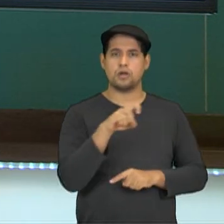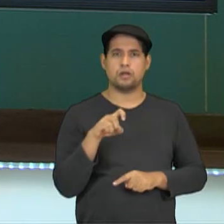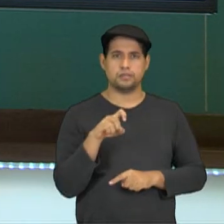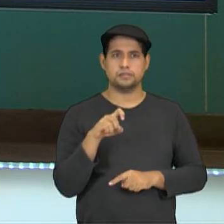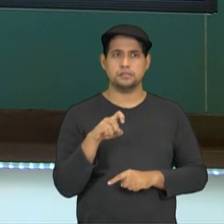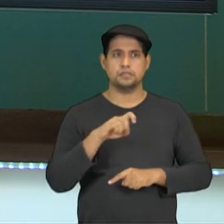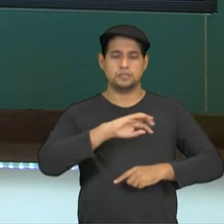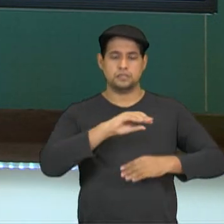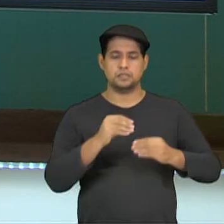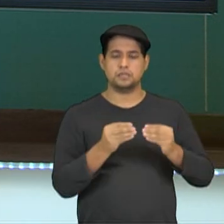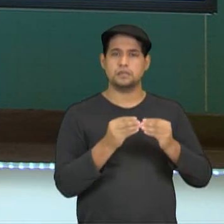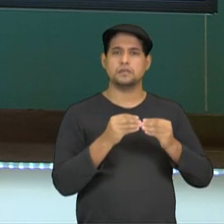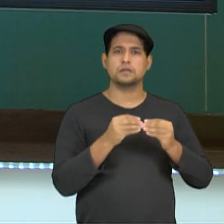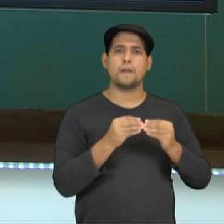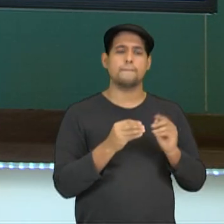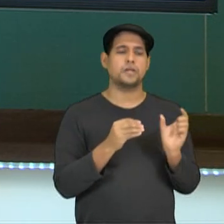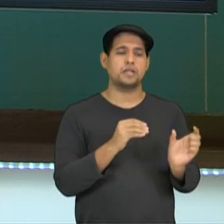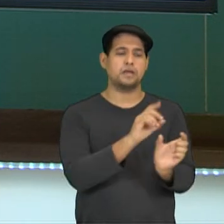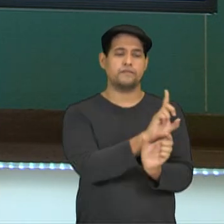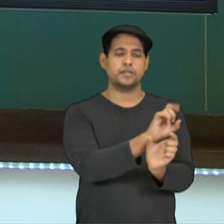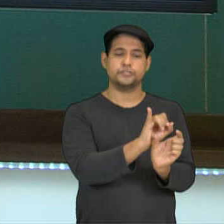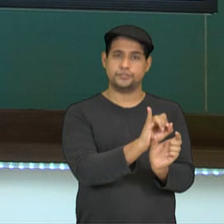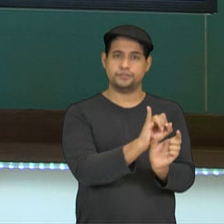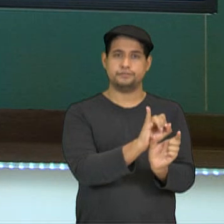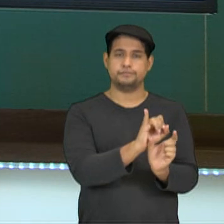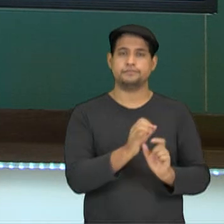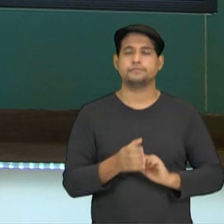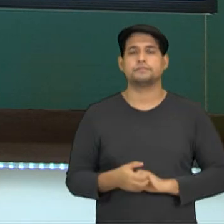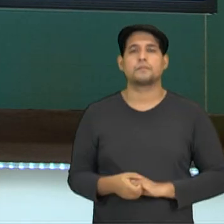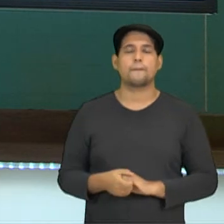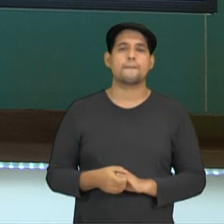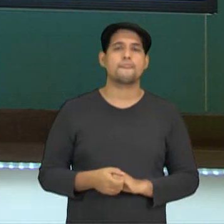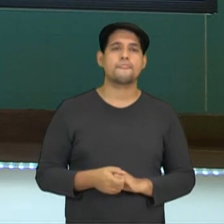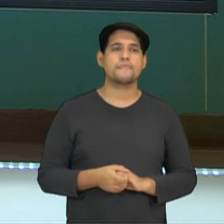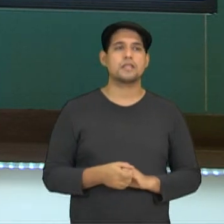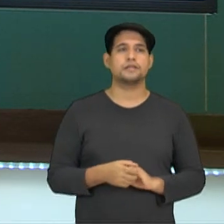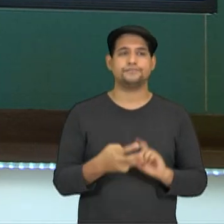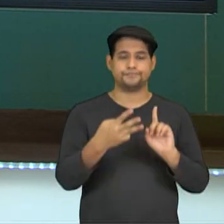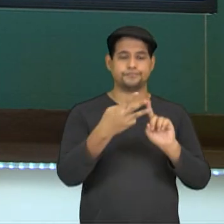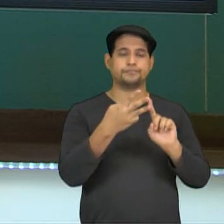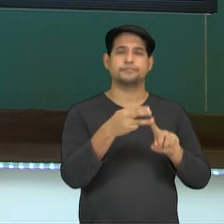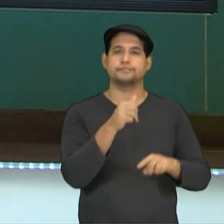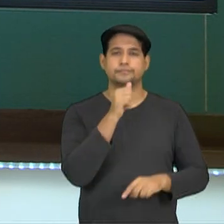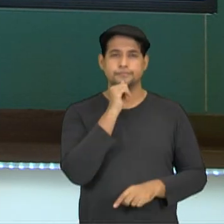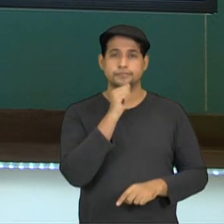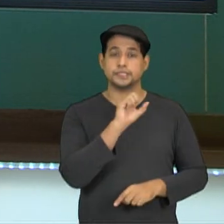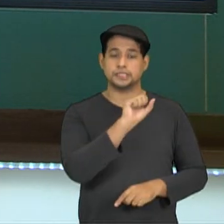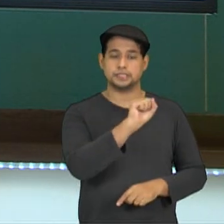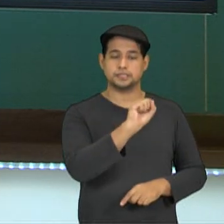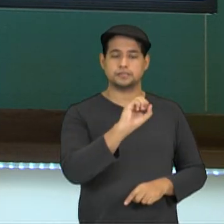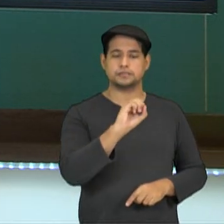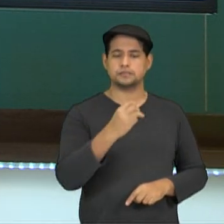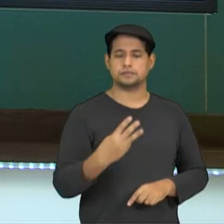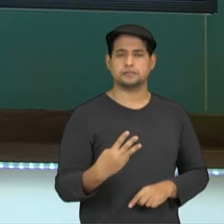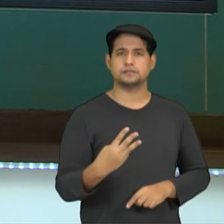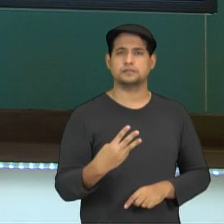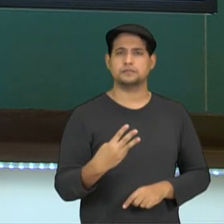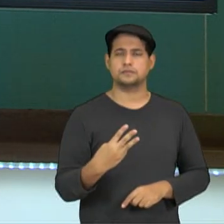Então acrescentamos o prefixo di aqui na frente. Olha o terceiro exemplo,